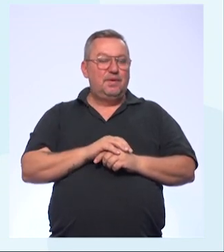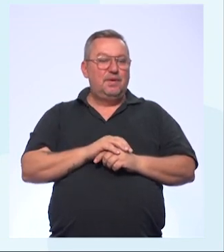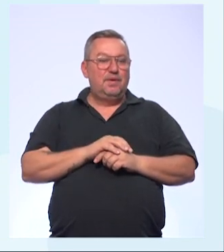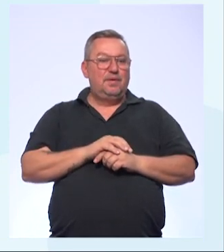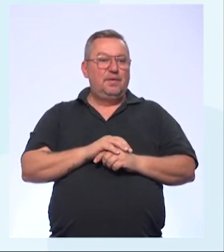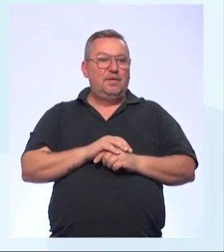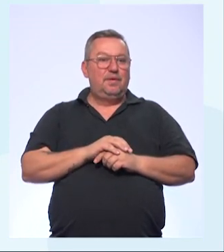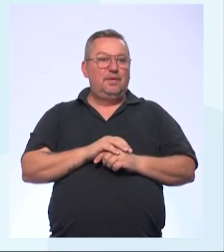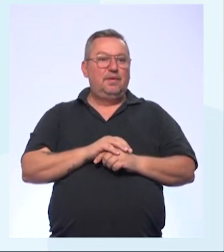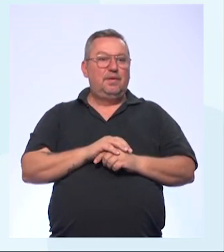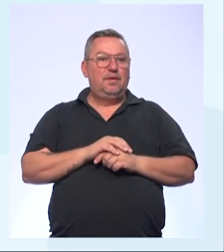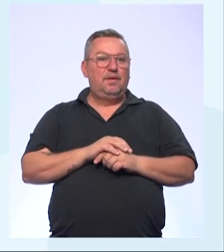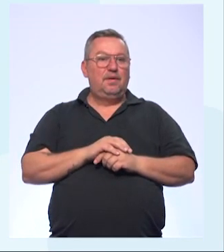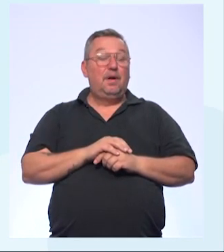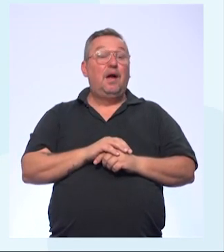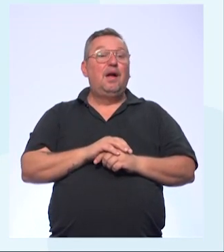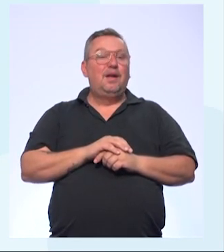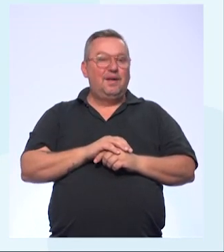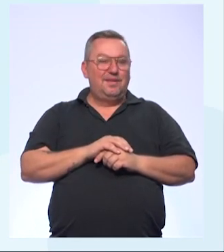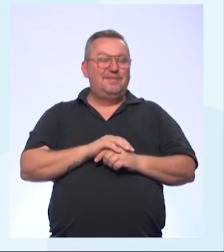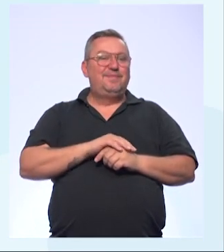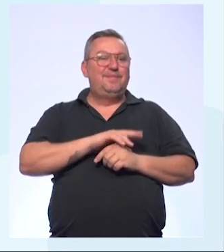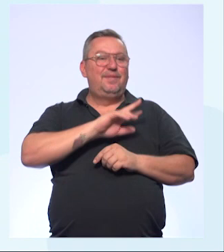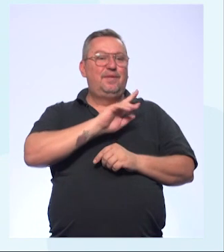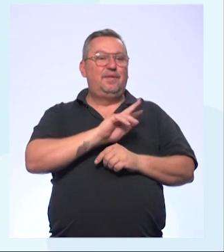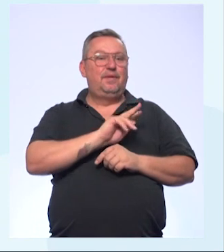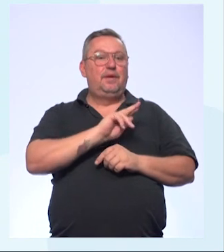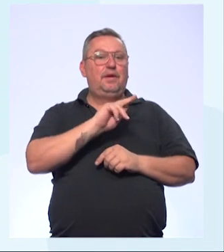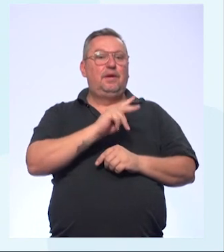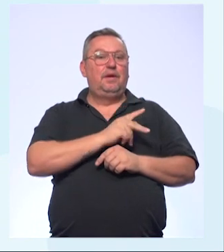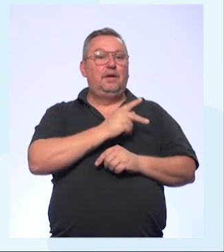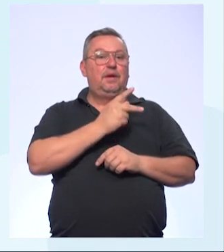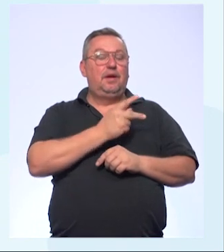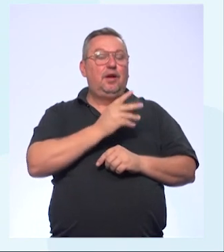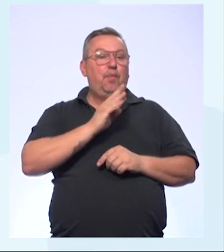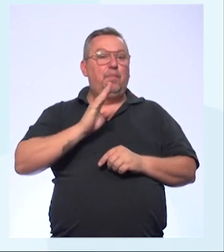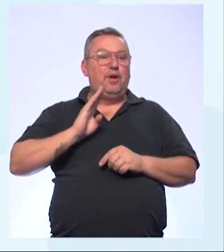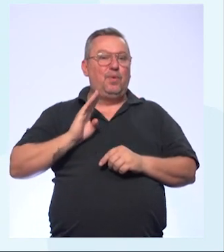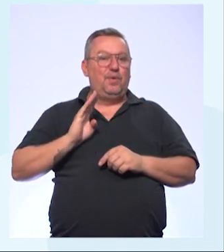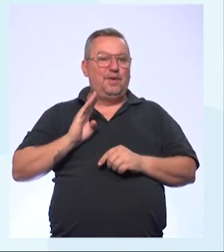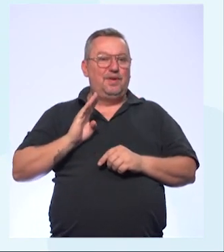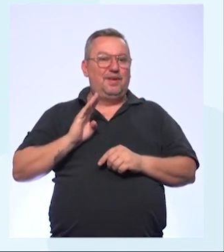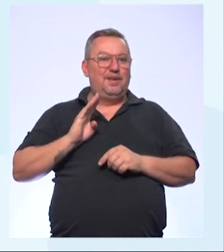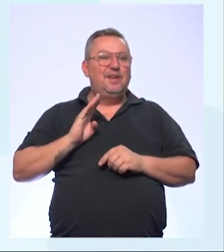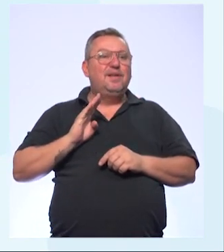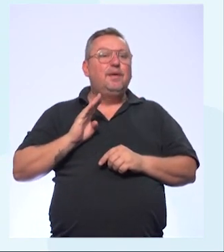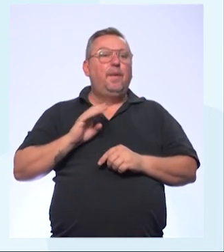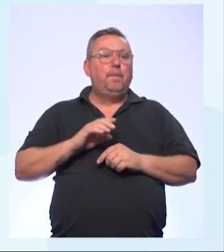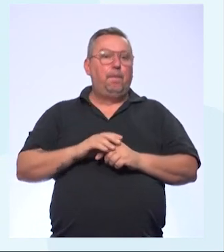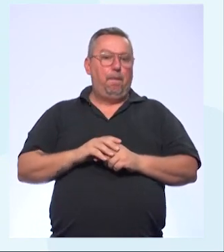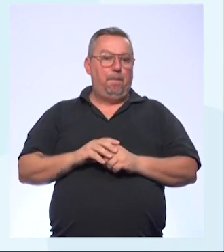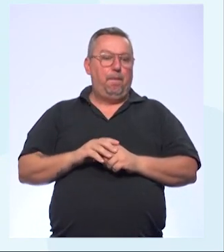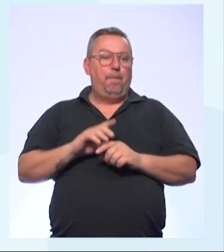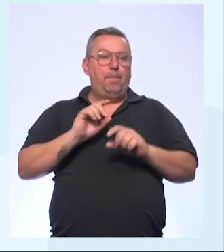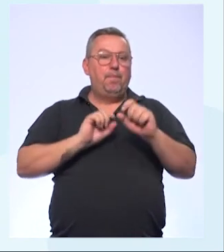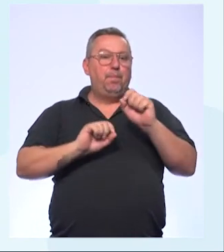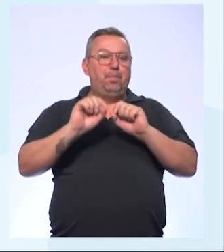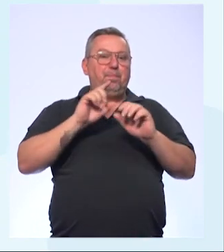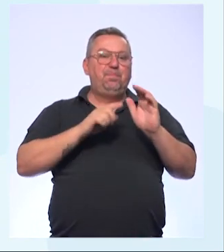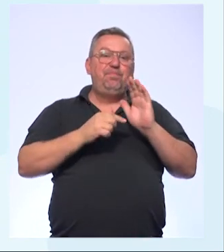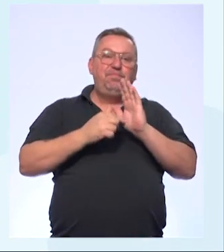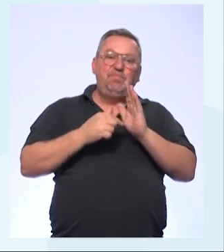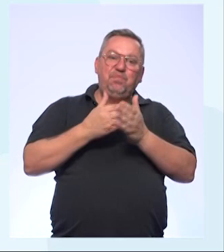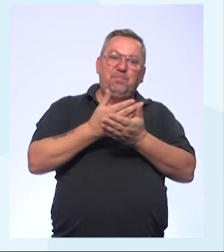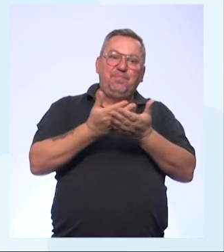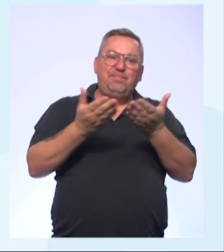Vamos lá. Um enter para a gente ver a próxima imagem. Olha eles aí, os hebreus. A imagem que vocês